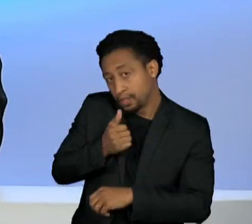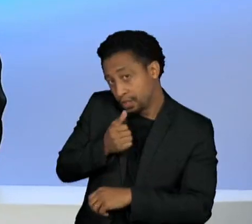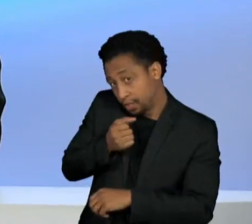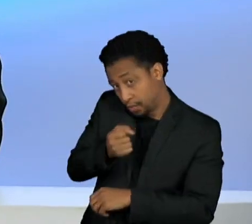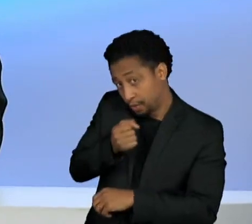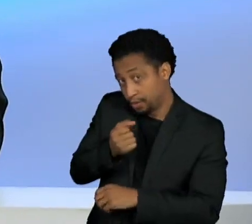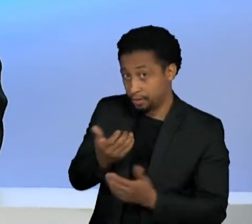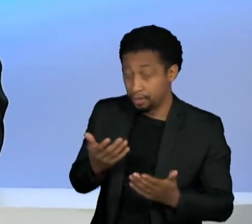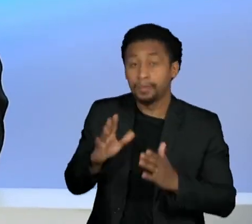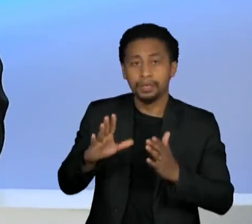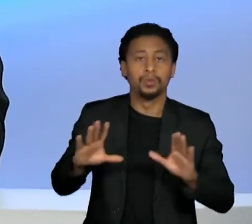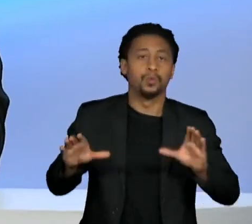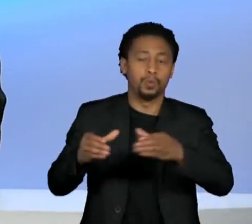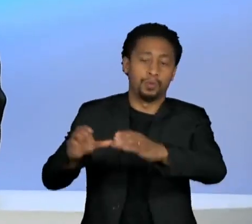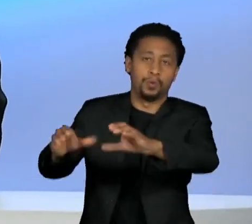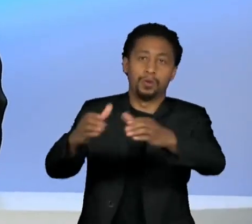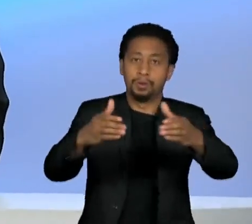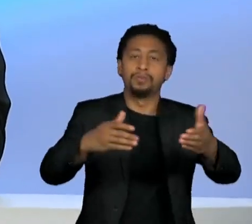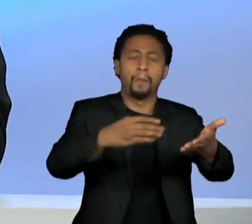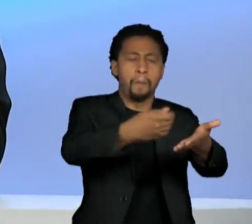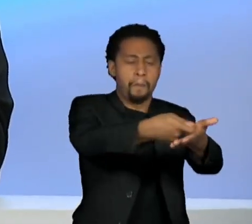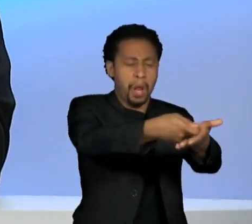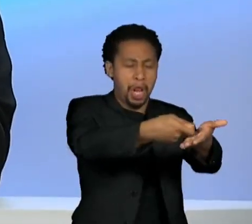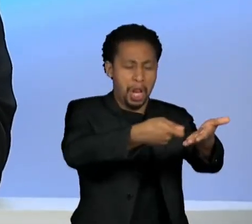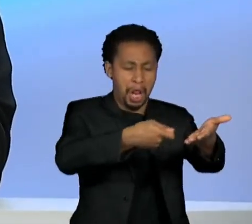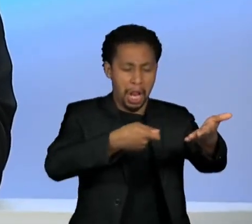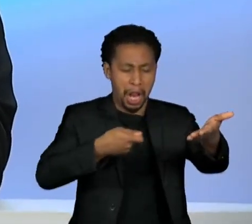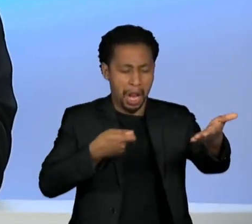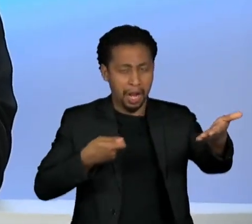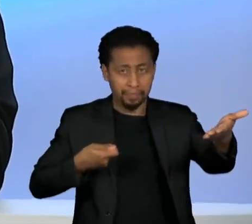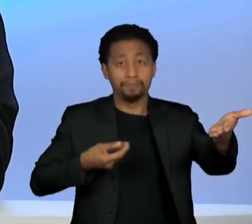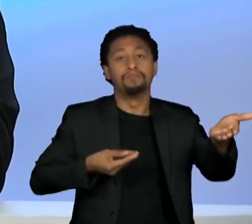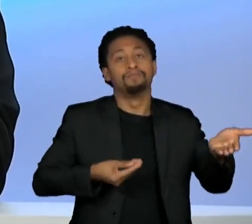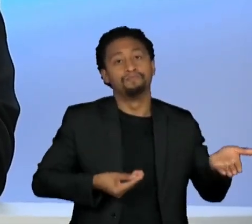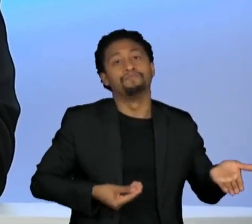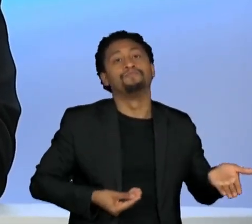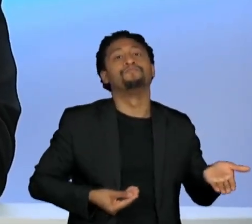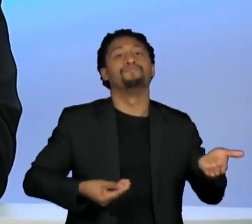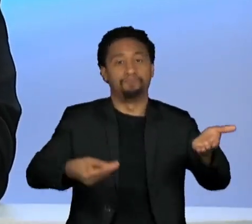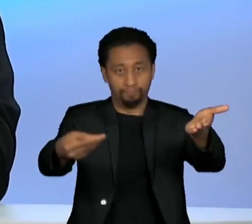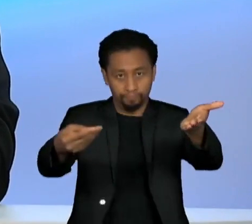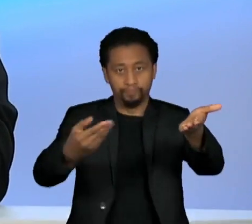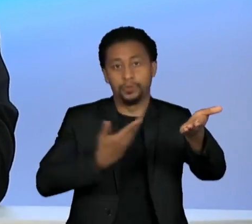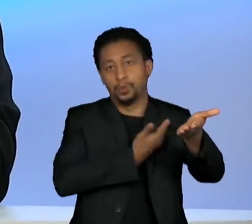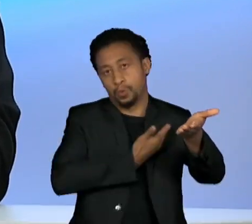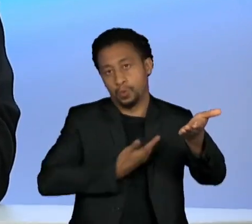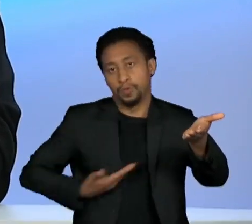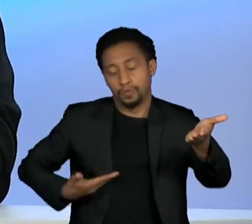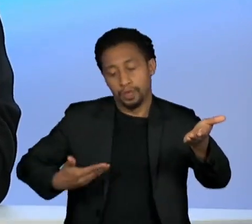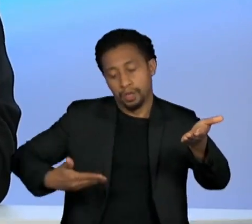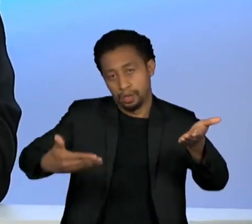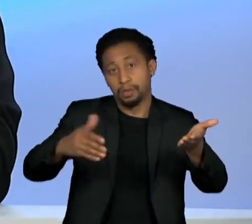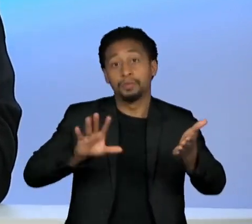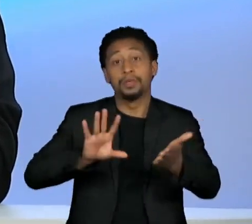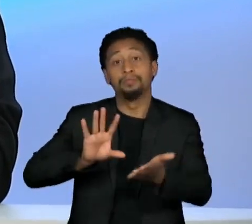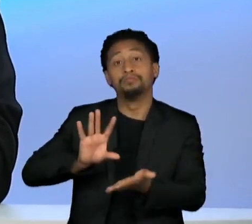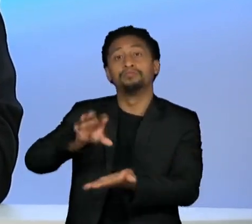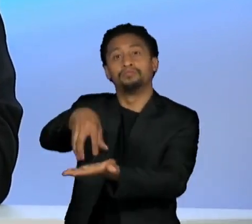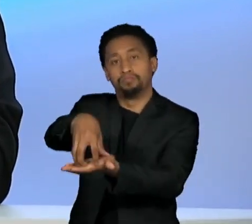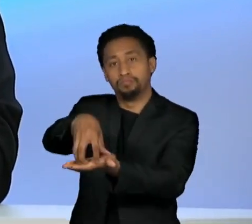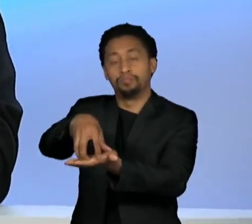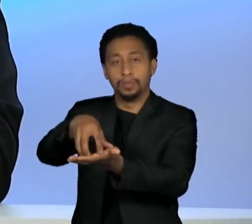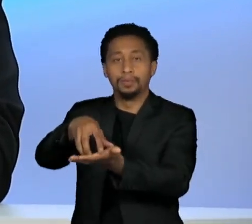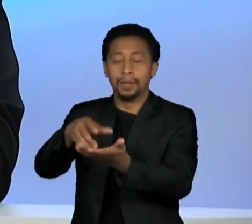reuniram, fizeram um relatório que será entregue nos próximos dias ao governo brasileiro, ao recém-criado Observatório de Violência